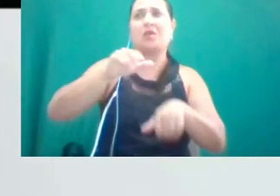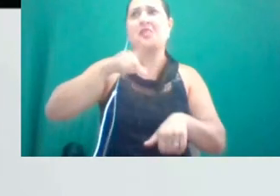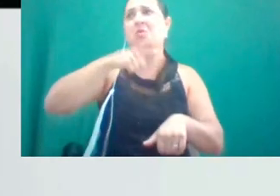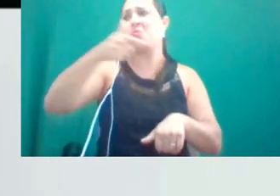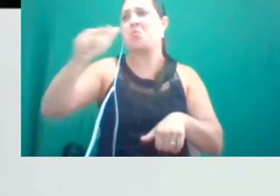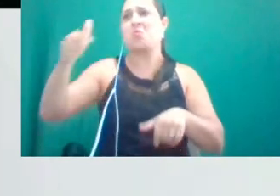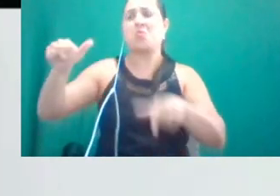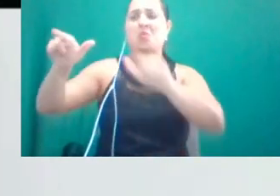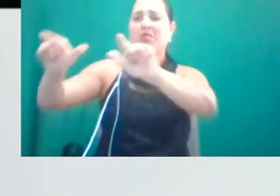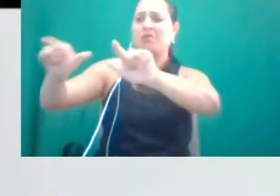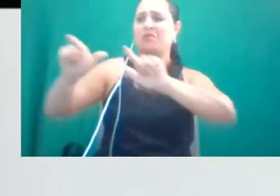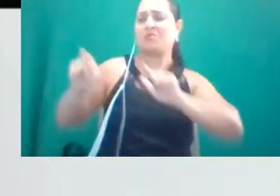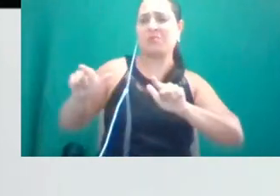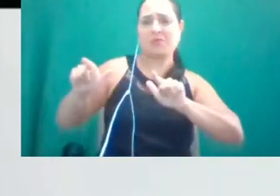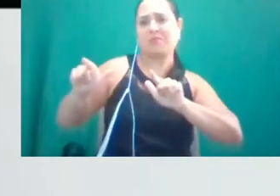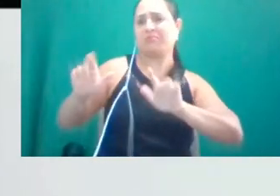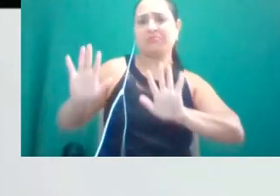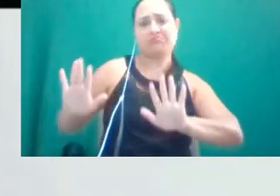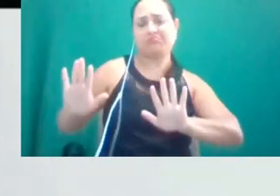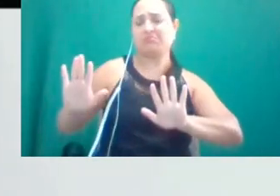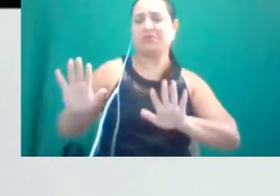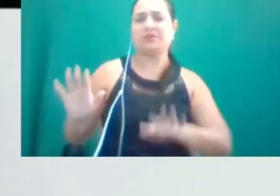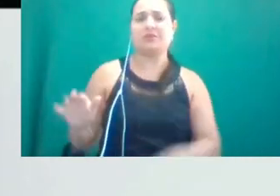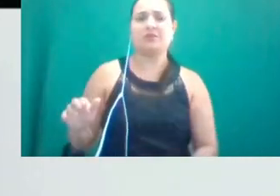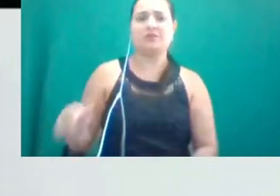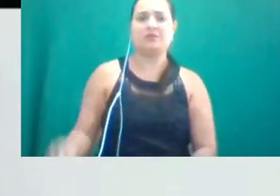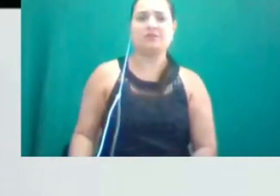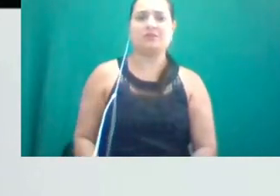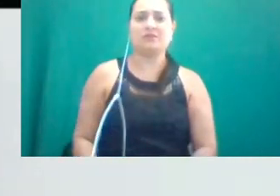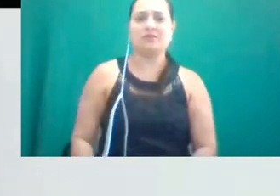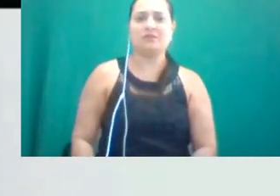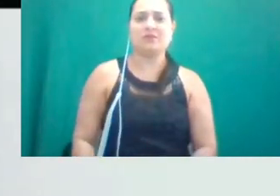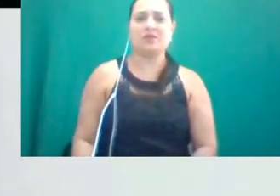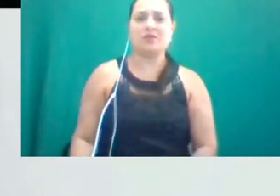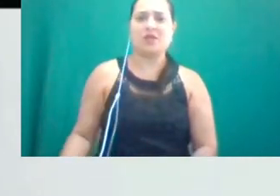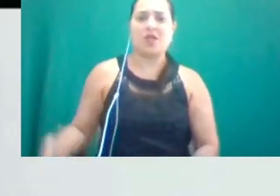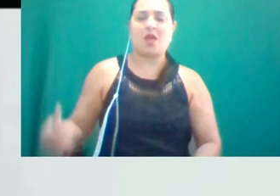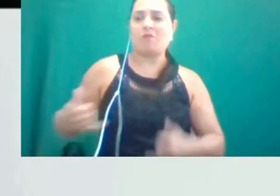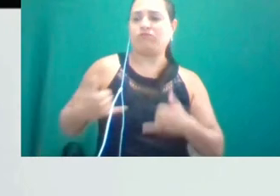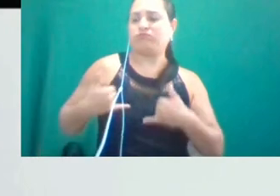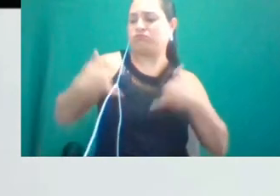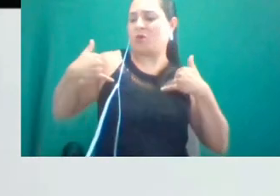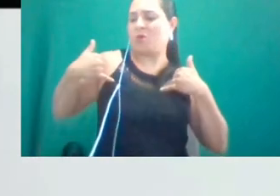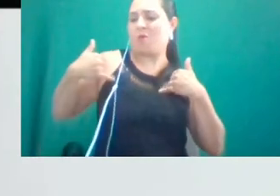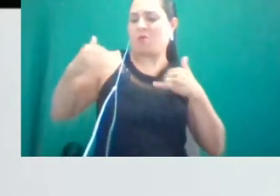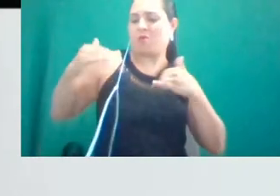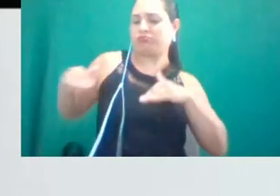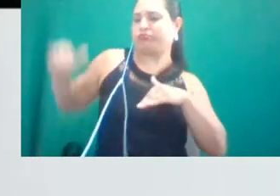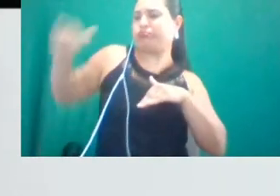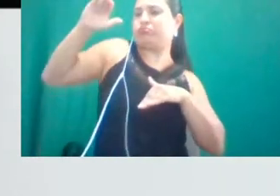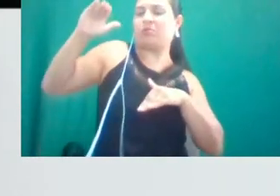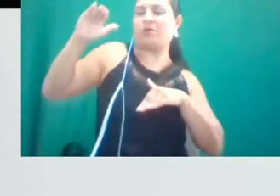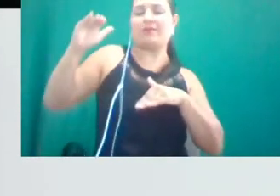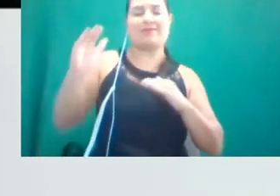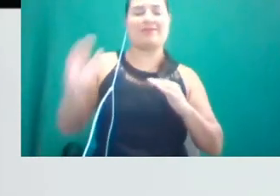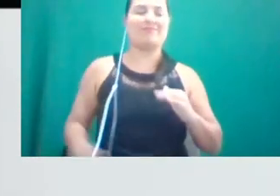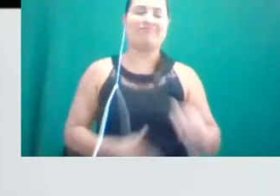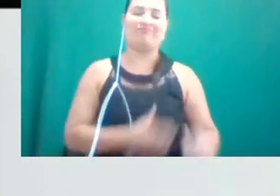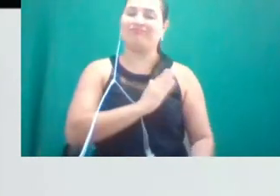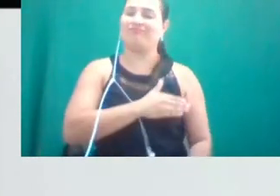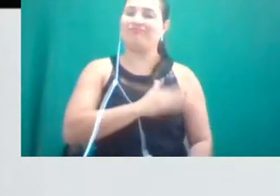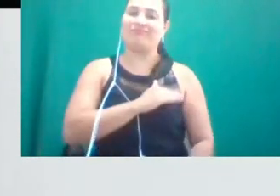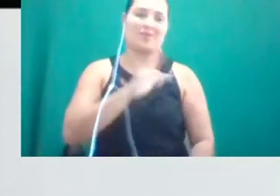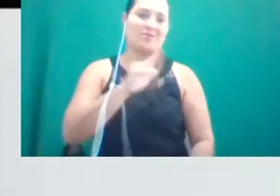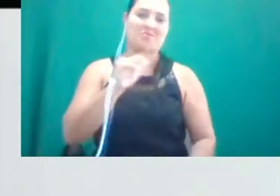vida cultivando a humildade para que tenha uma vida plena, cheia de alegria, cheia de paz. E